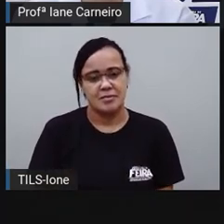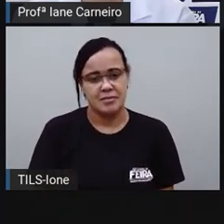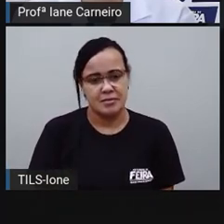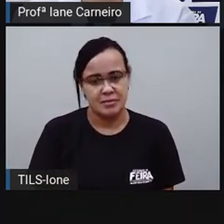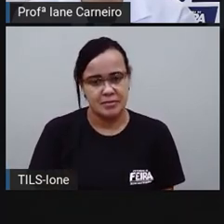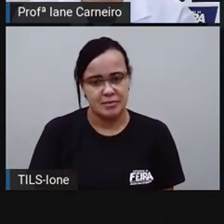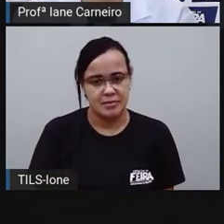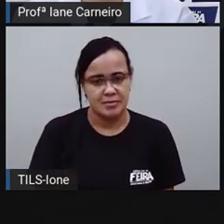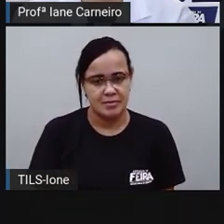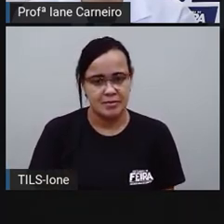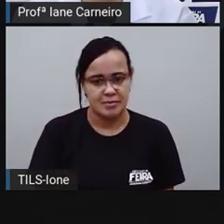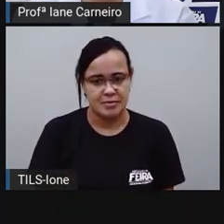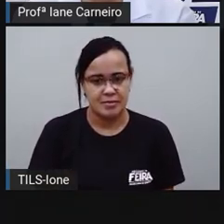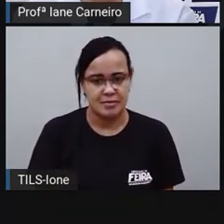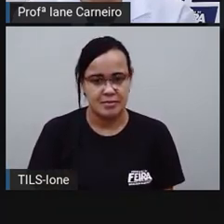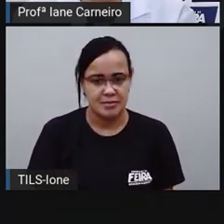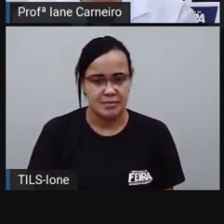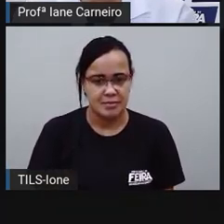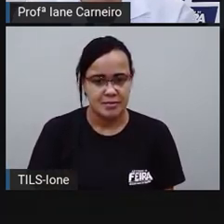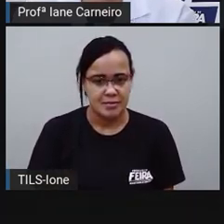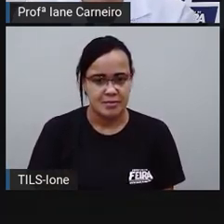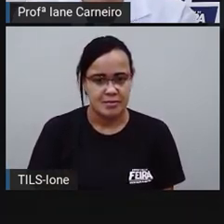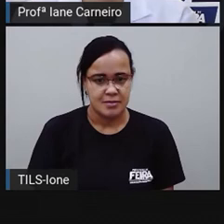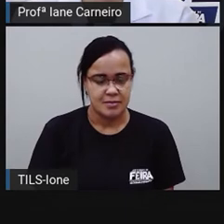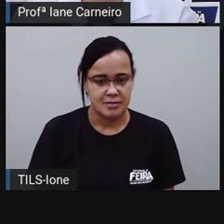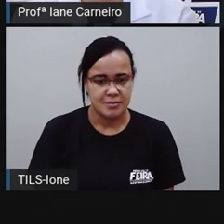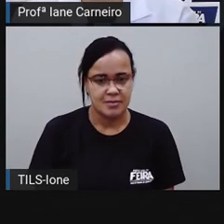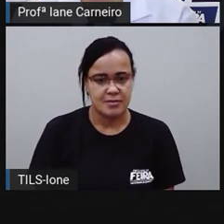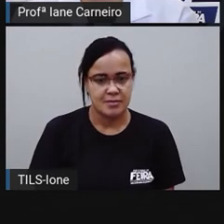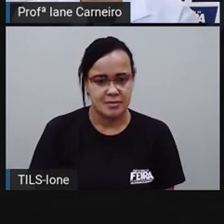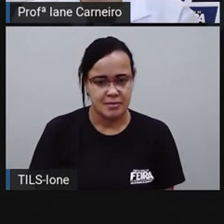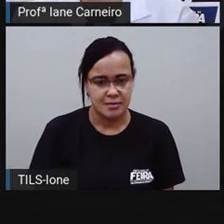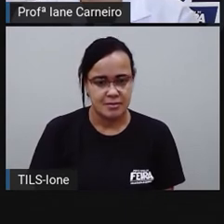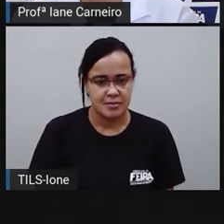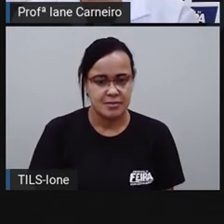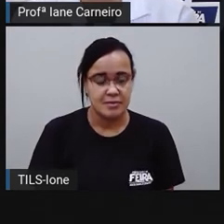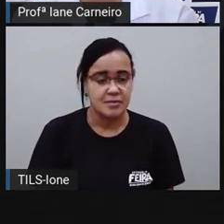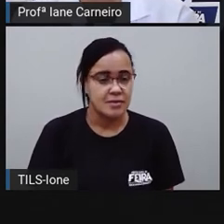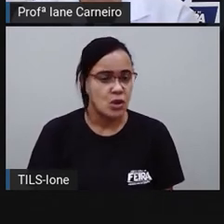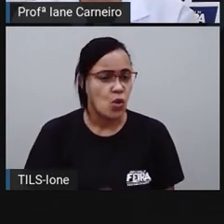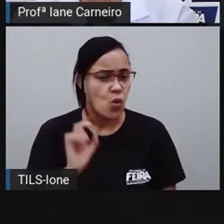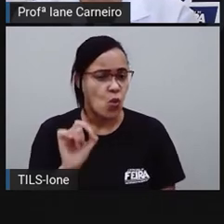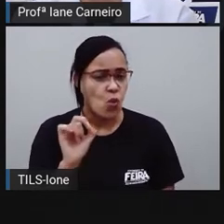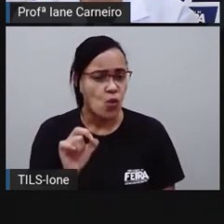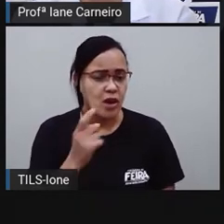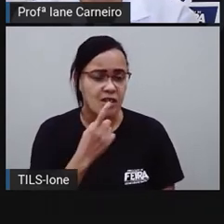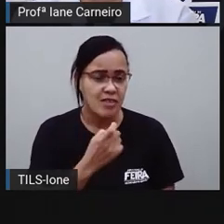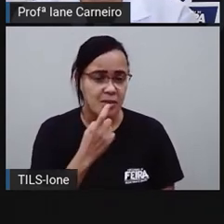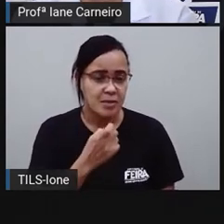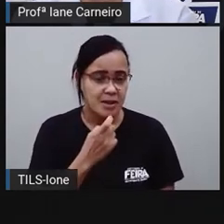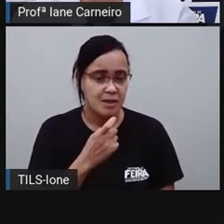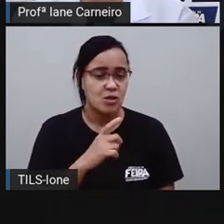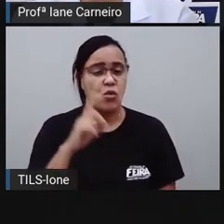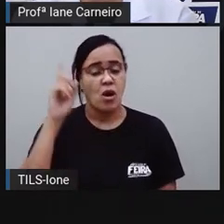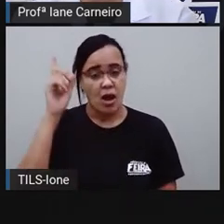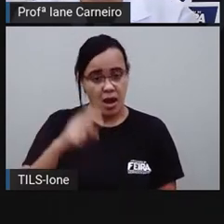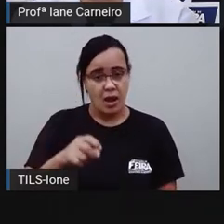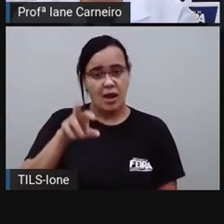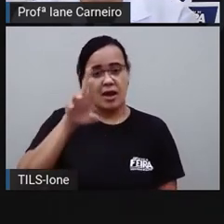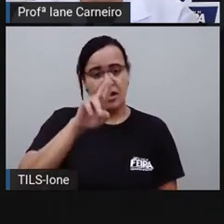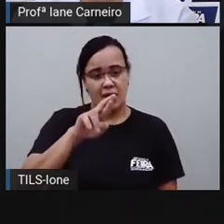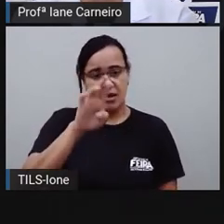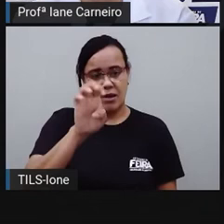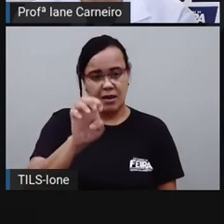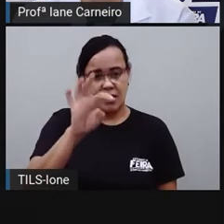Vamos lá, de vermelho. De vermelho, nós vamos colorir os retângulos. Olha eles aqui.